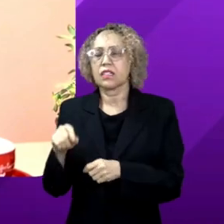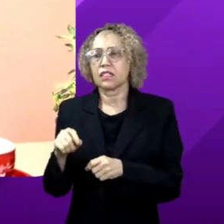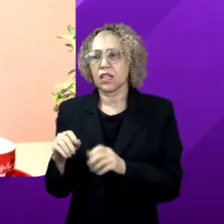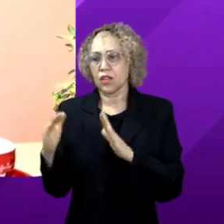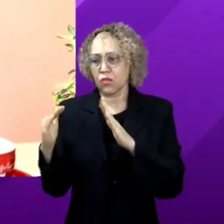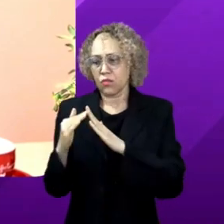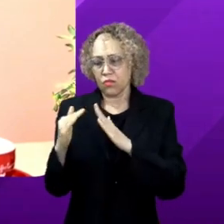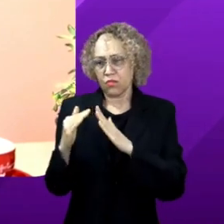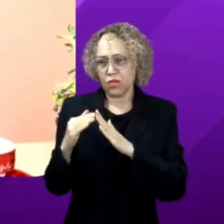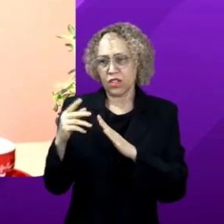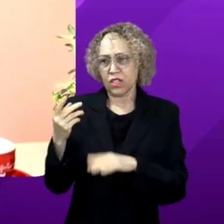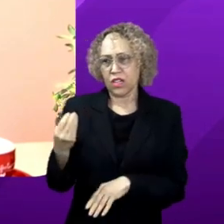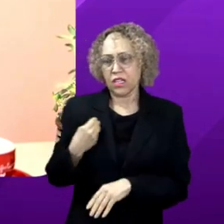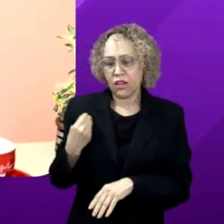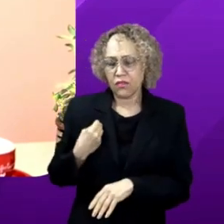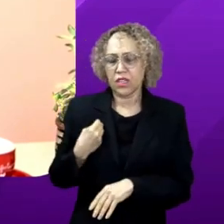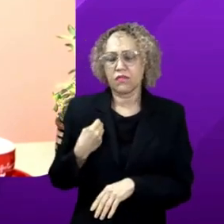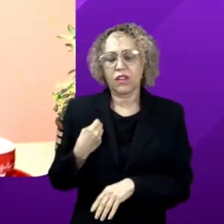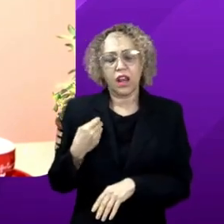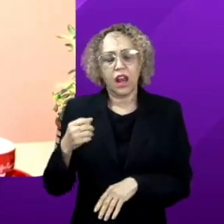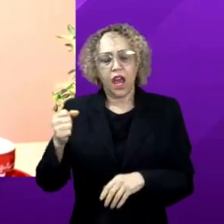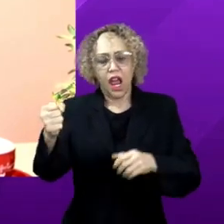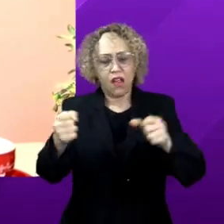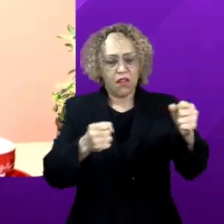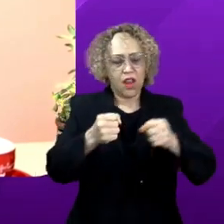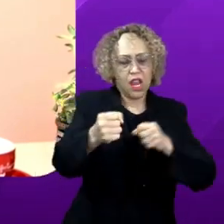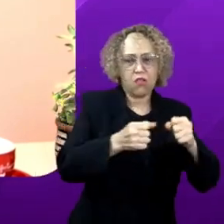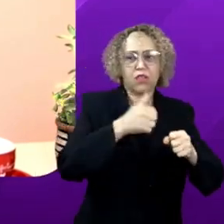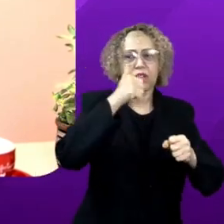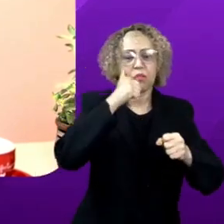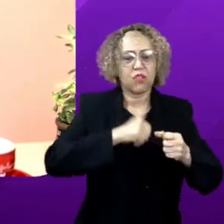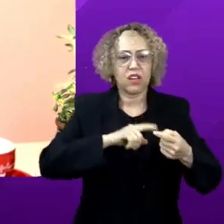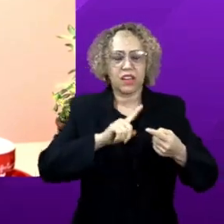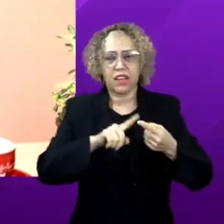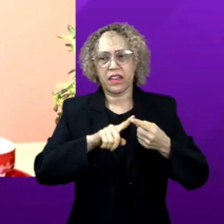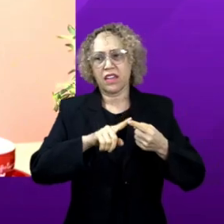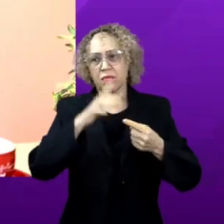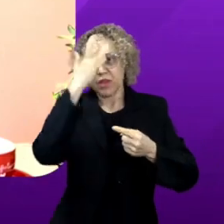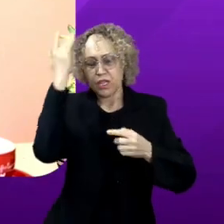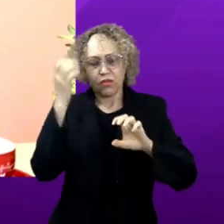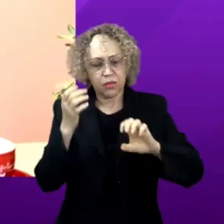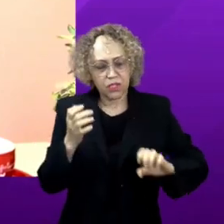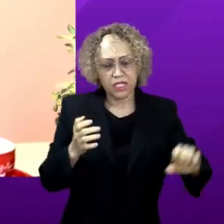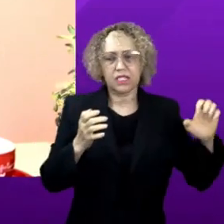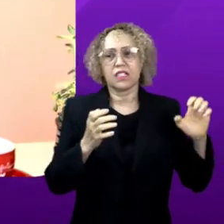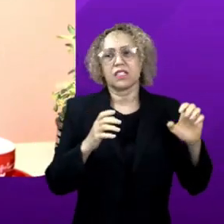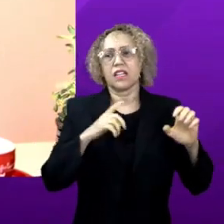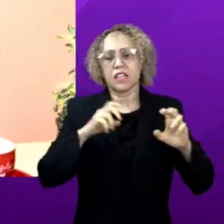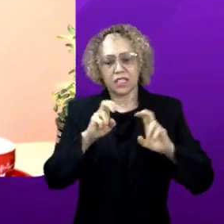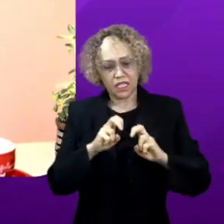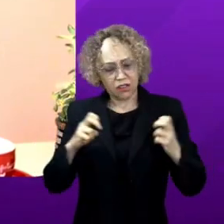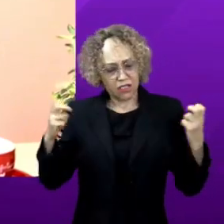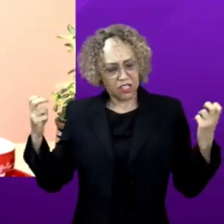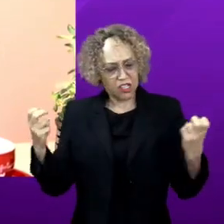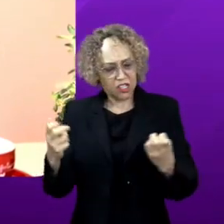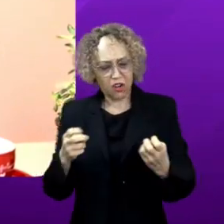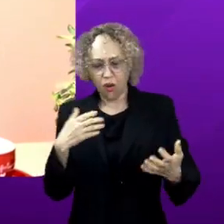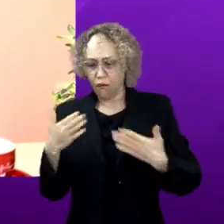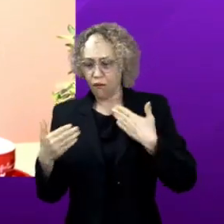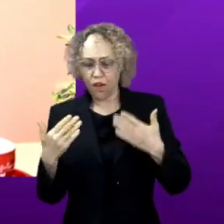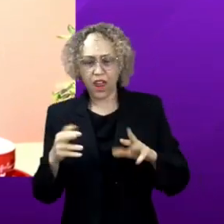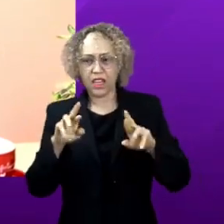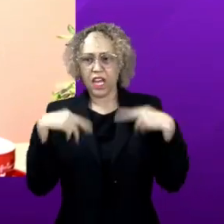mulherada, juventudes, pessoas progressistas, de esquerda, em rodas de conversa, em reuniões,